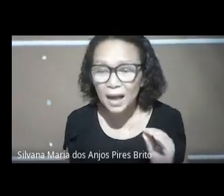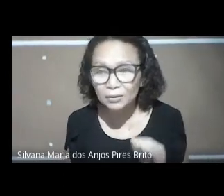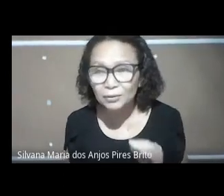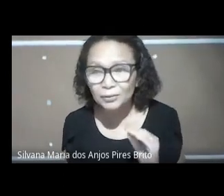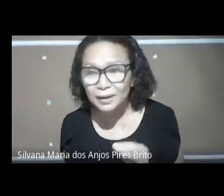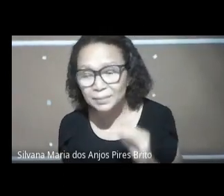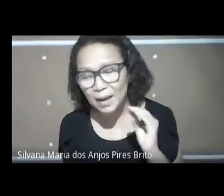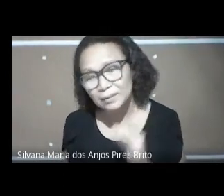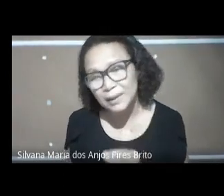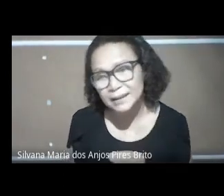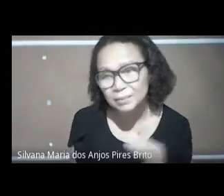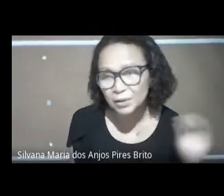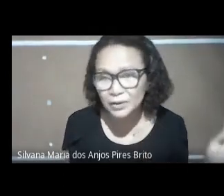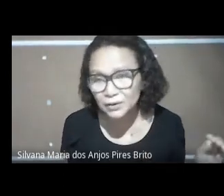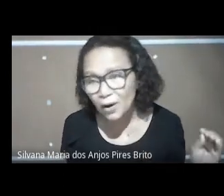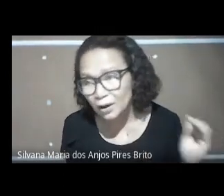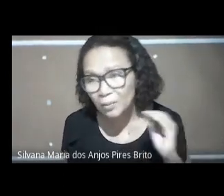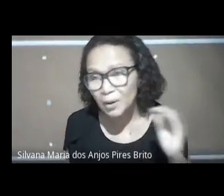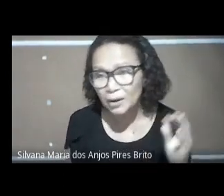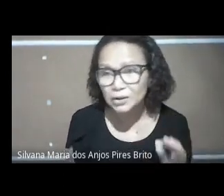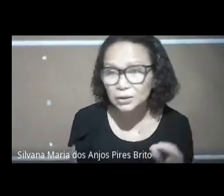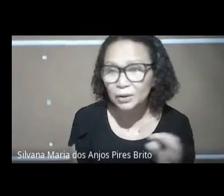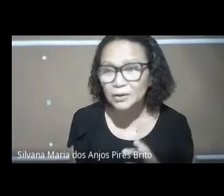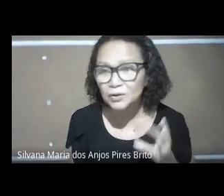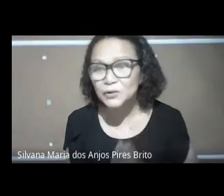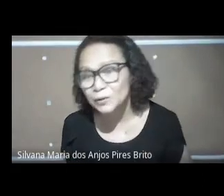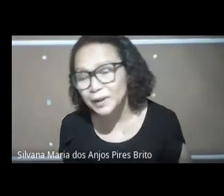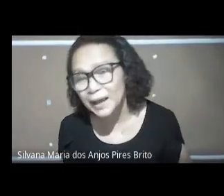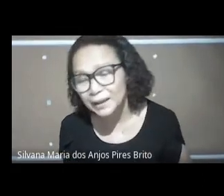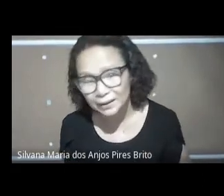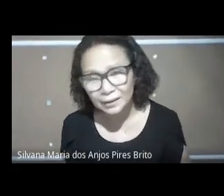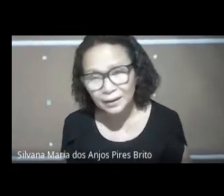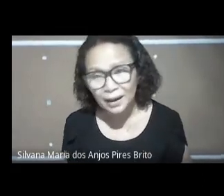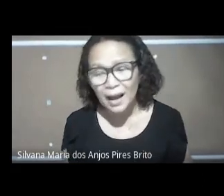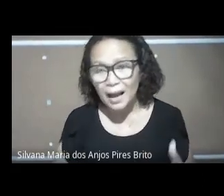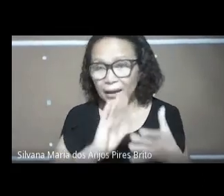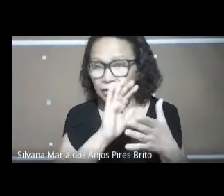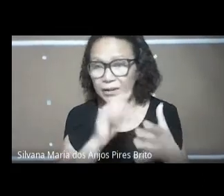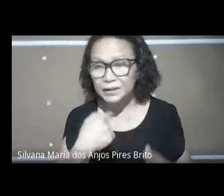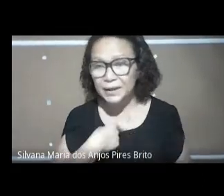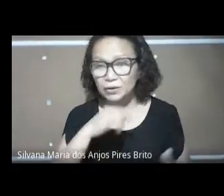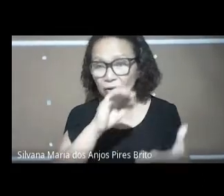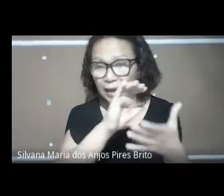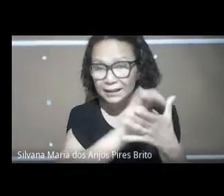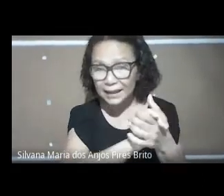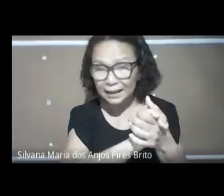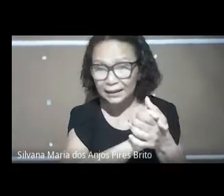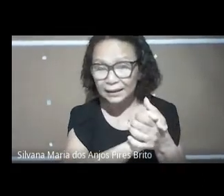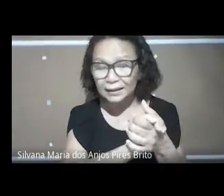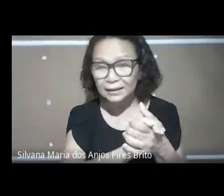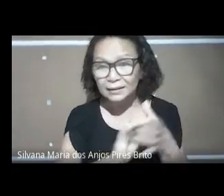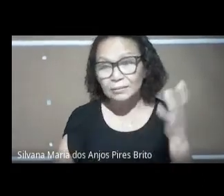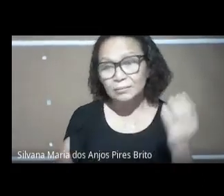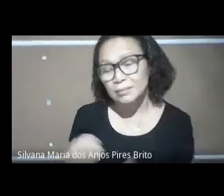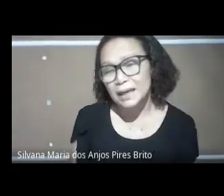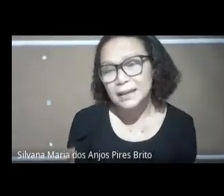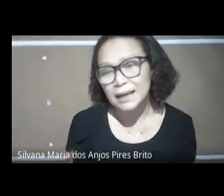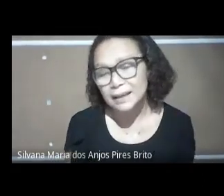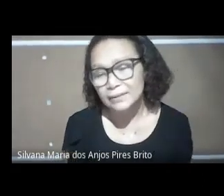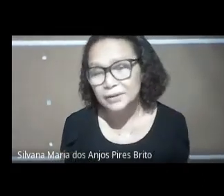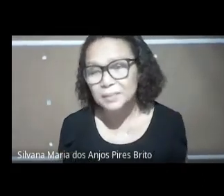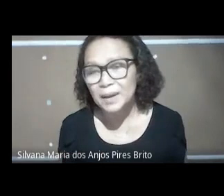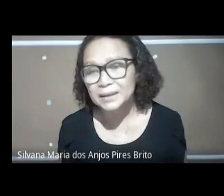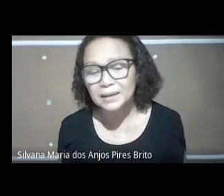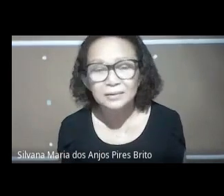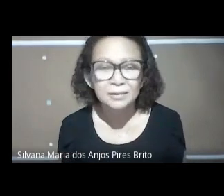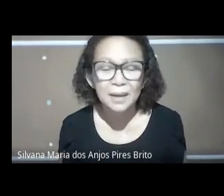fossem tirar dúvidas, perguntar assim, professora, como é que eu digo que eu sou solteira? Aqui eu disse que eu sou casada. Mas